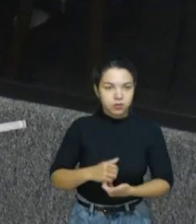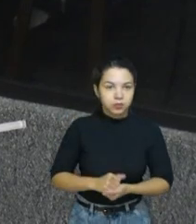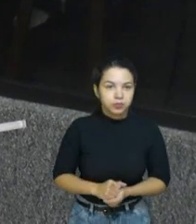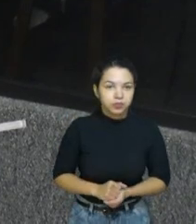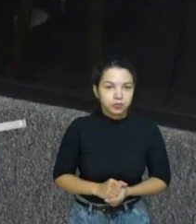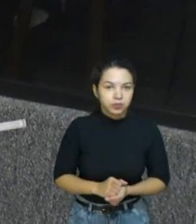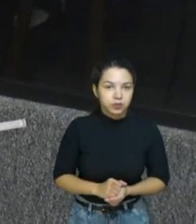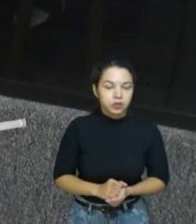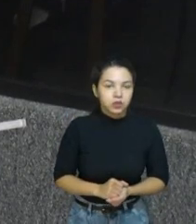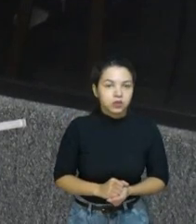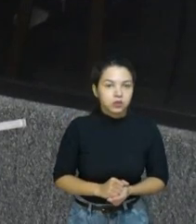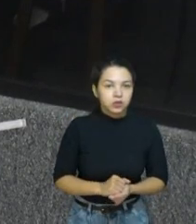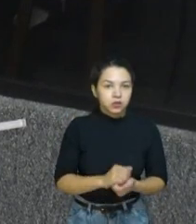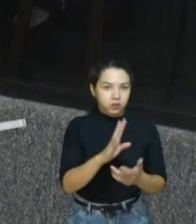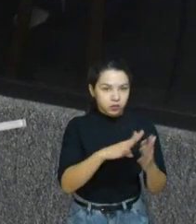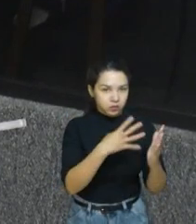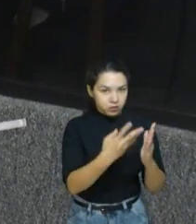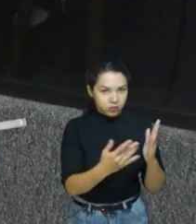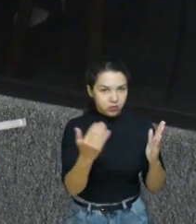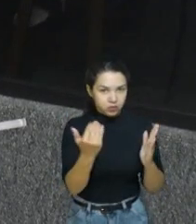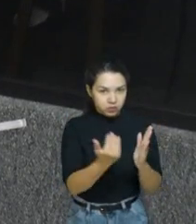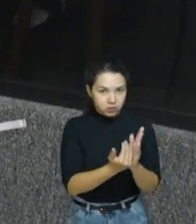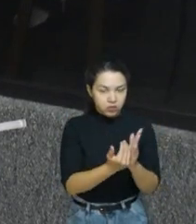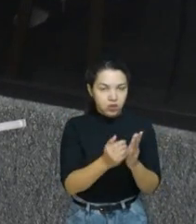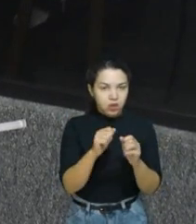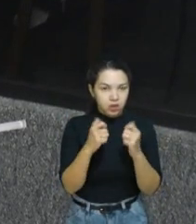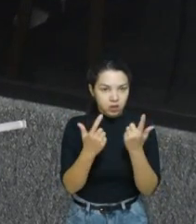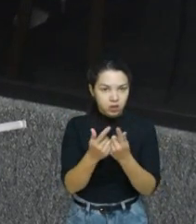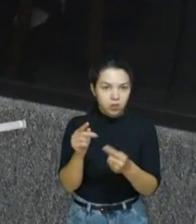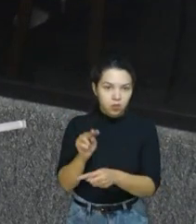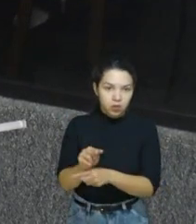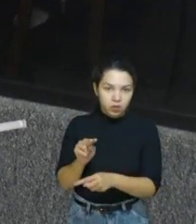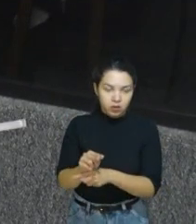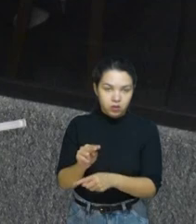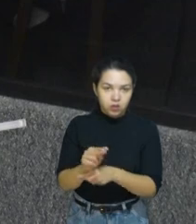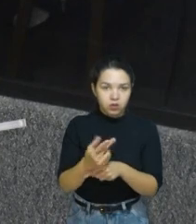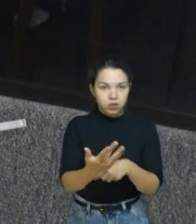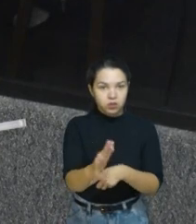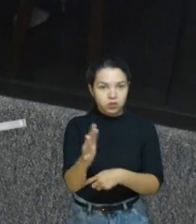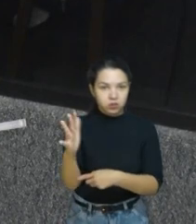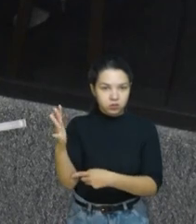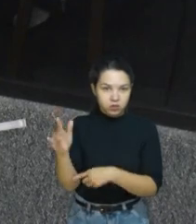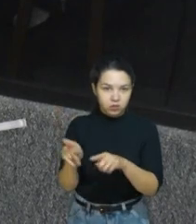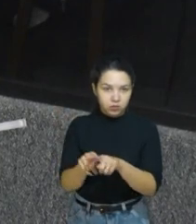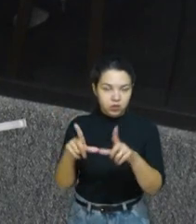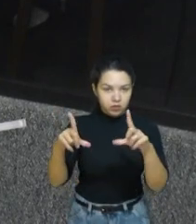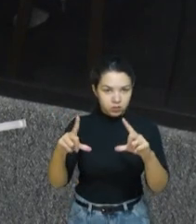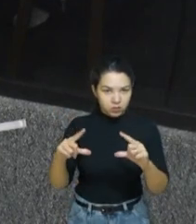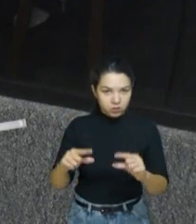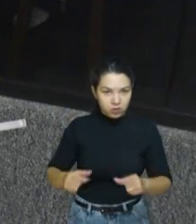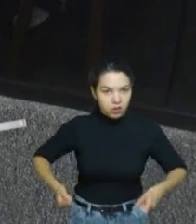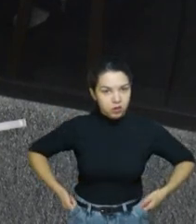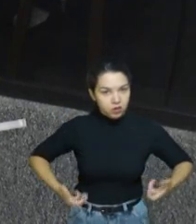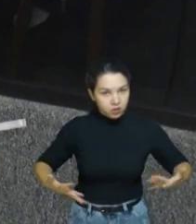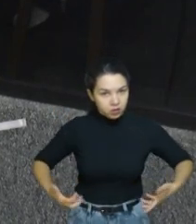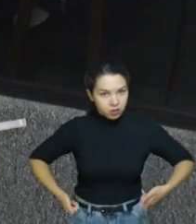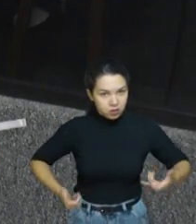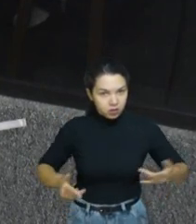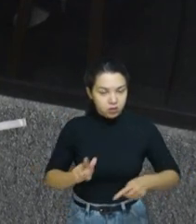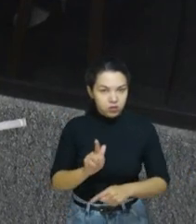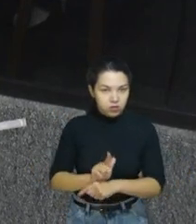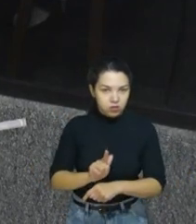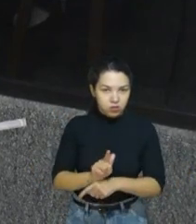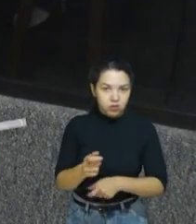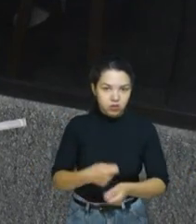essas diretrizes pela agenda, a LESC protege a natureza e, em consequência, consegue reduzir também os seus gastos, trazendo